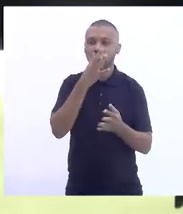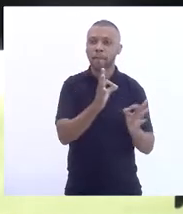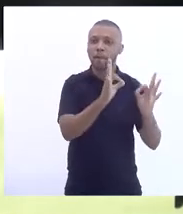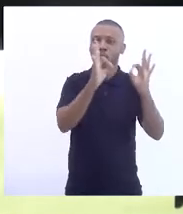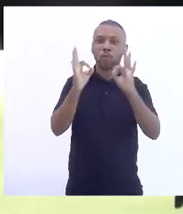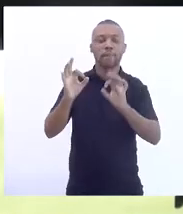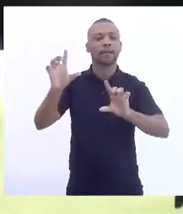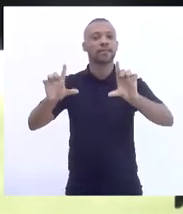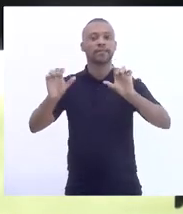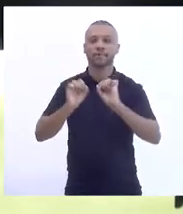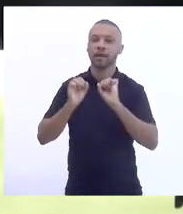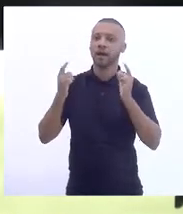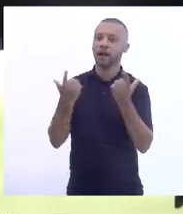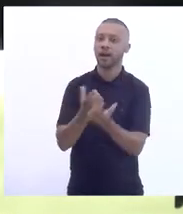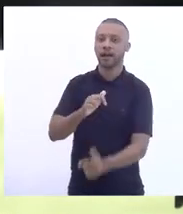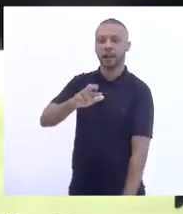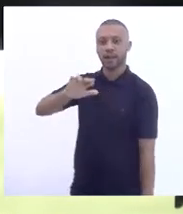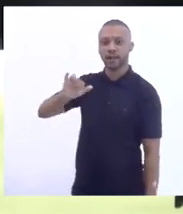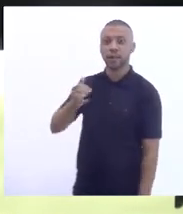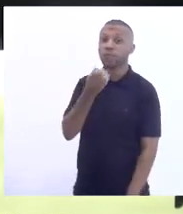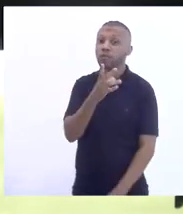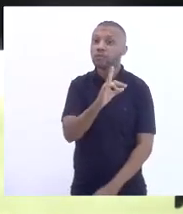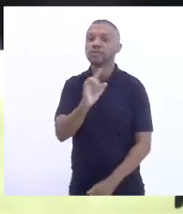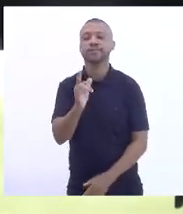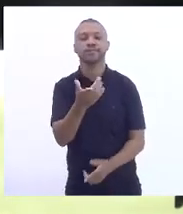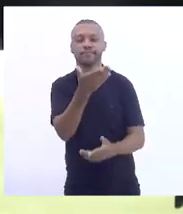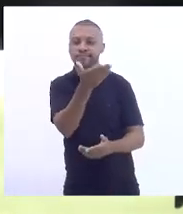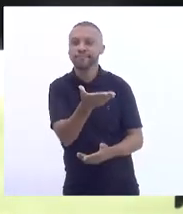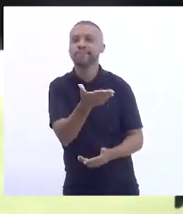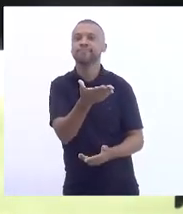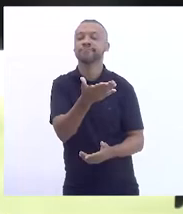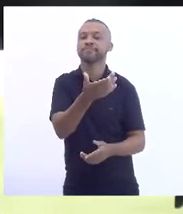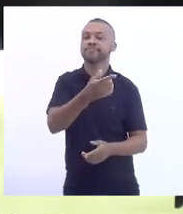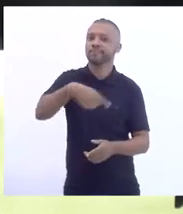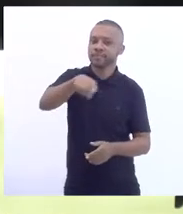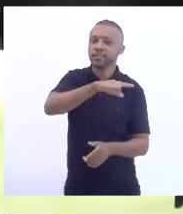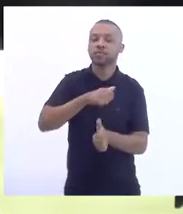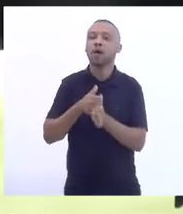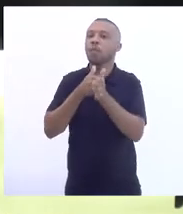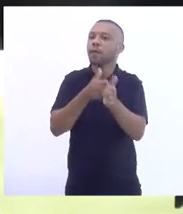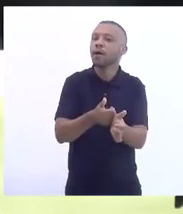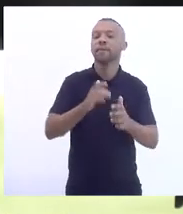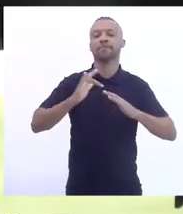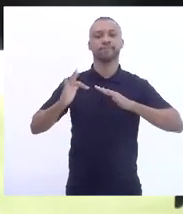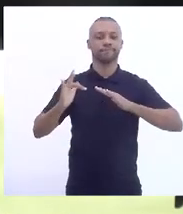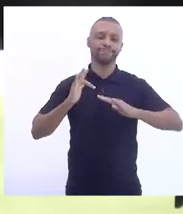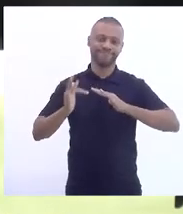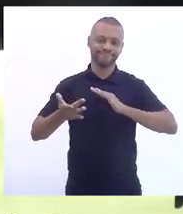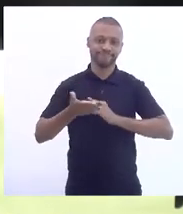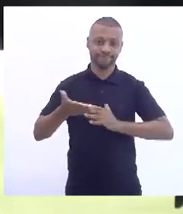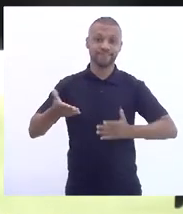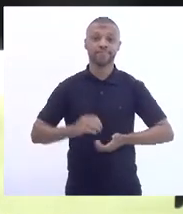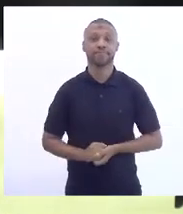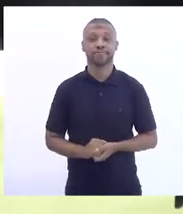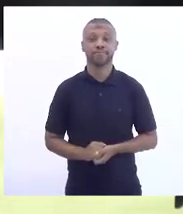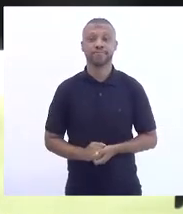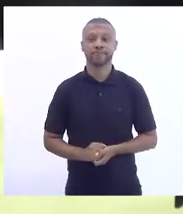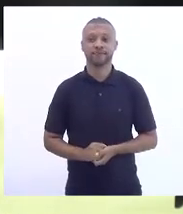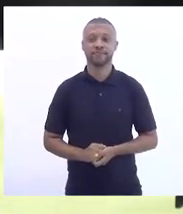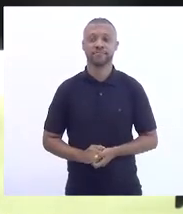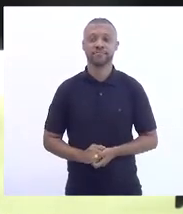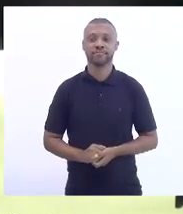pela TV alerj Bom dia também a quem nos assiste pelas redes sociais